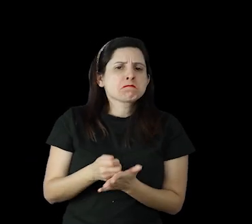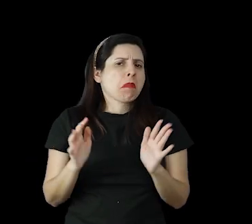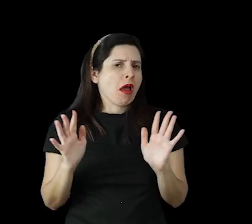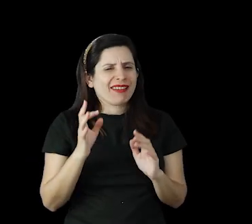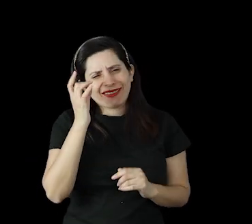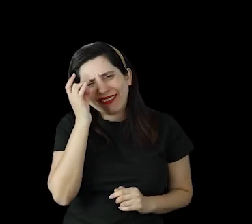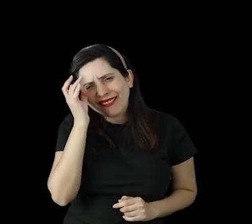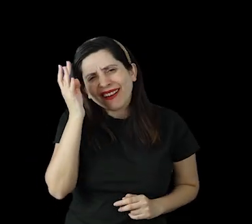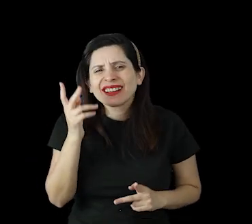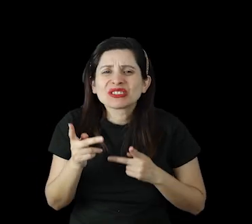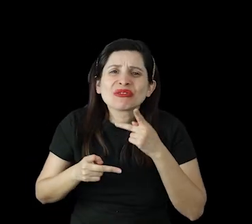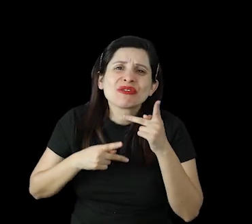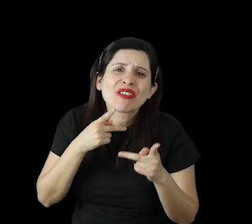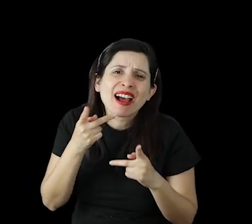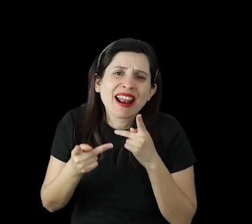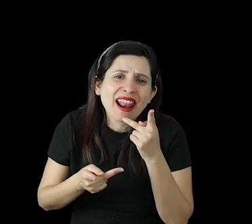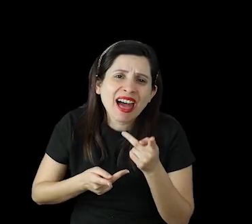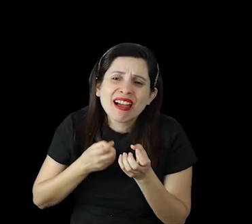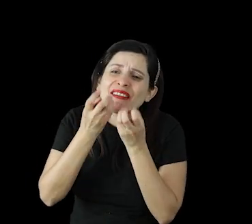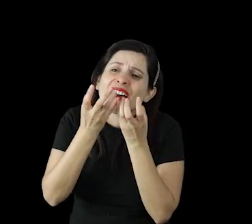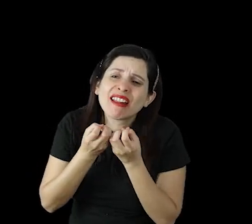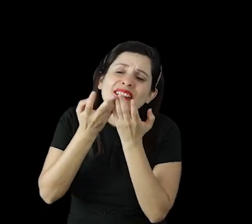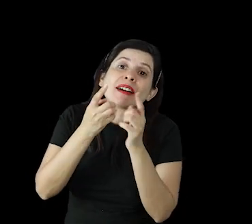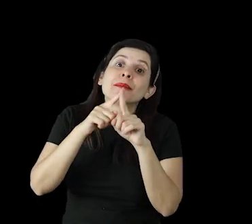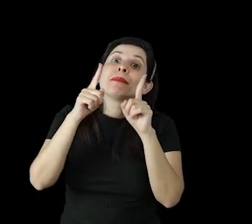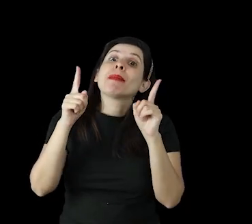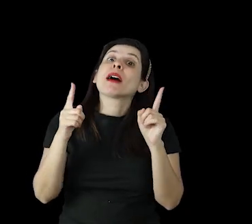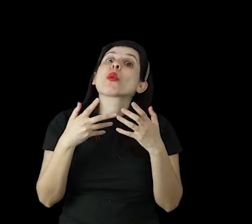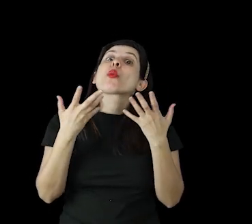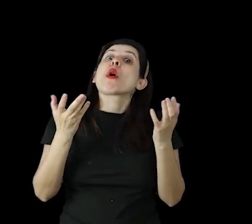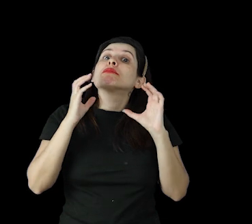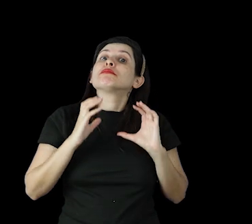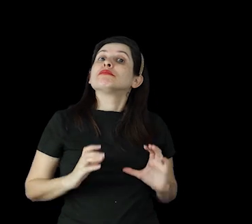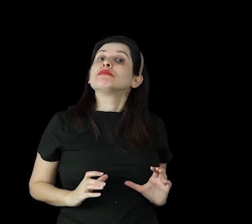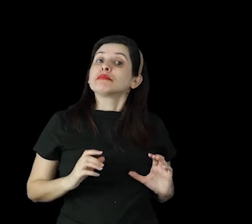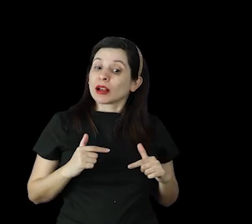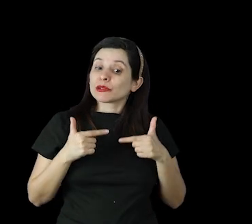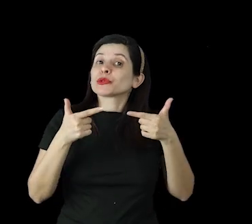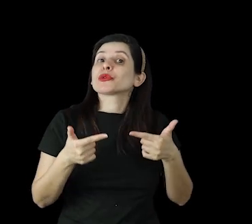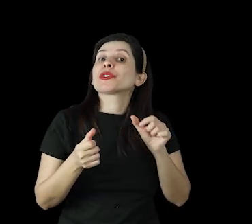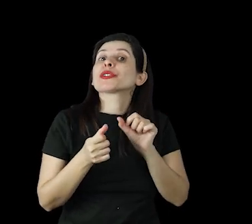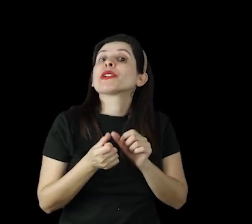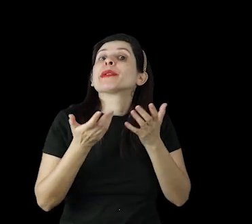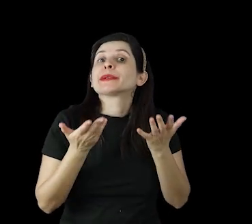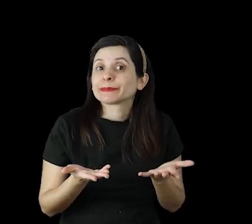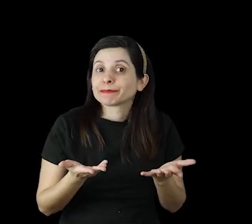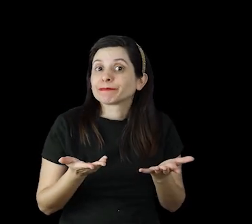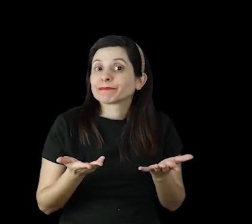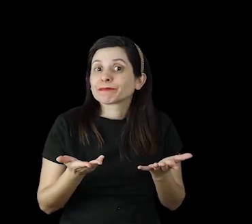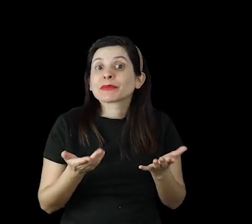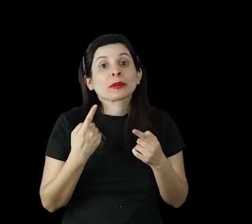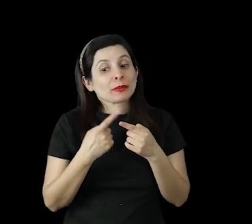É fácil falar isso da boca para fora, né, mas que ações que você faz para isso, né, porque